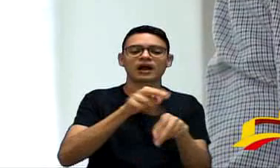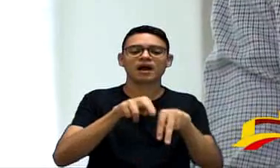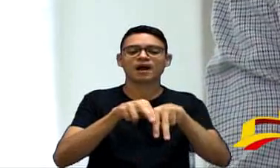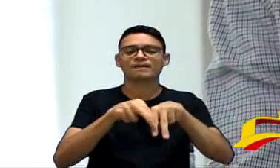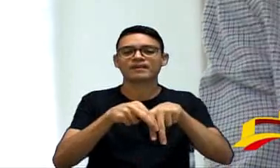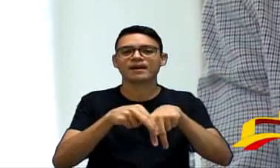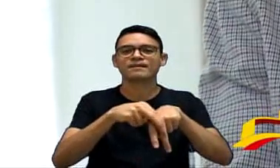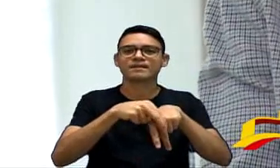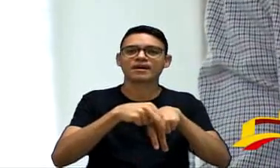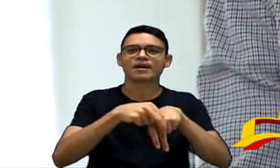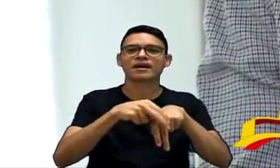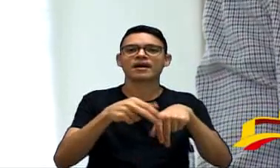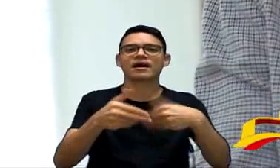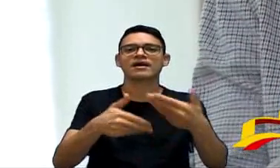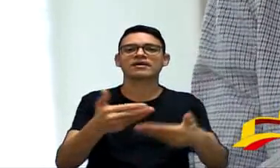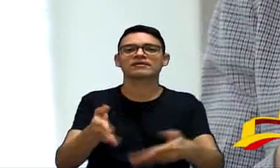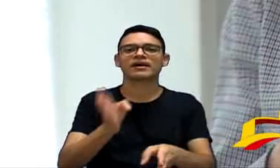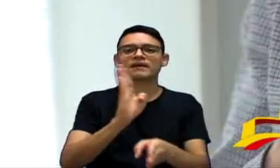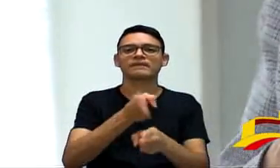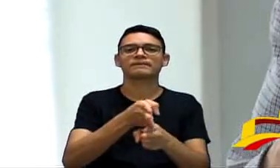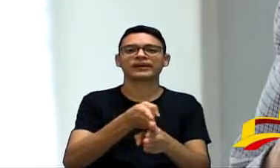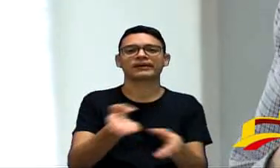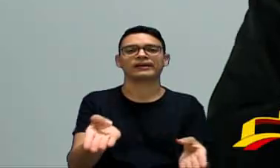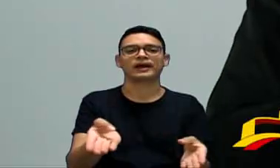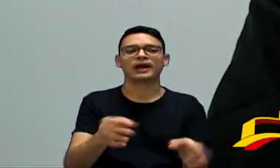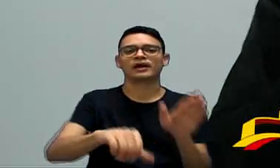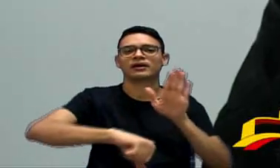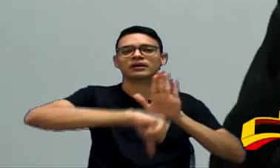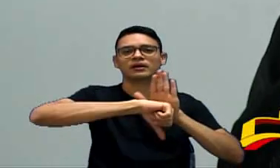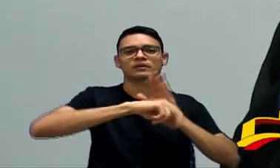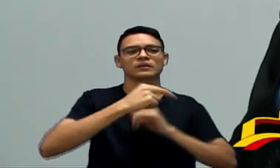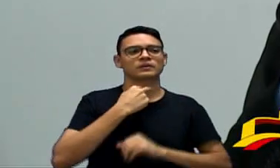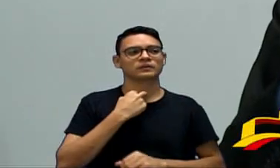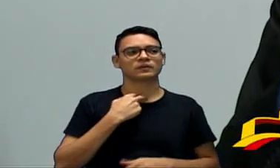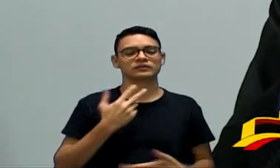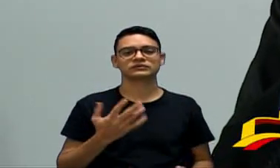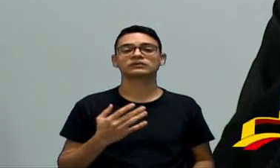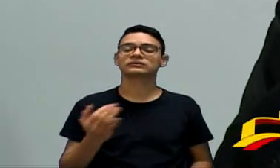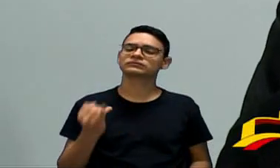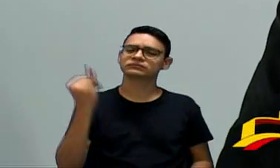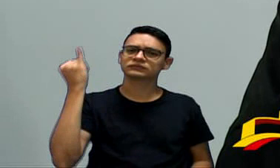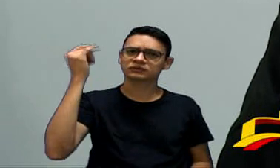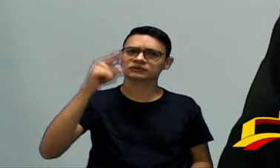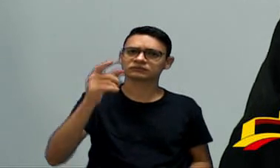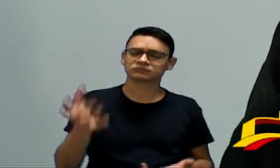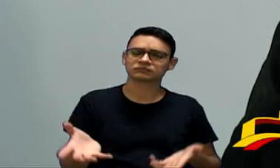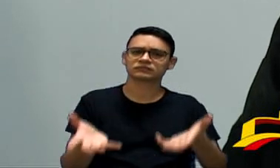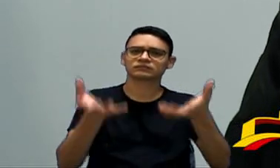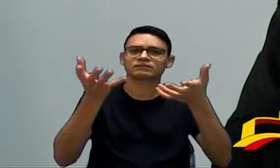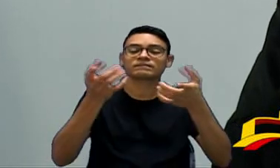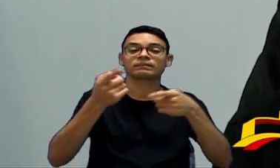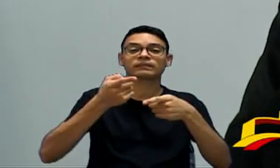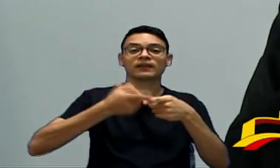não resolve. Pois não. Eu gostaria de corroborar com sua fala. É importante ressaltar esse momento, por quê?